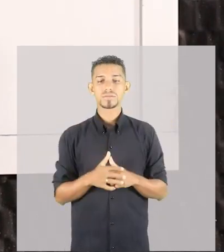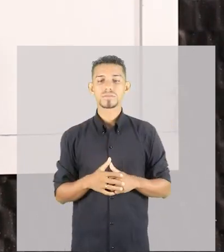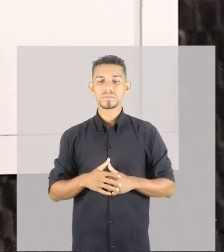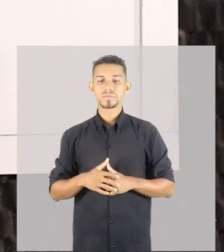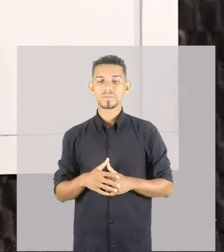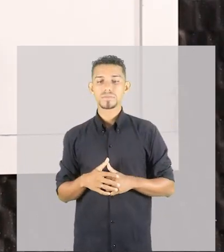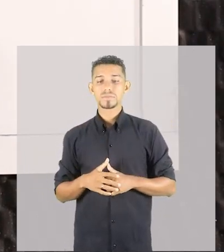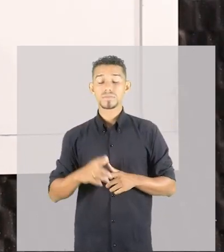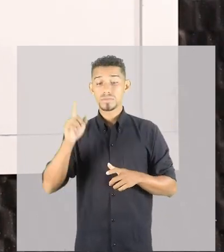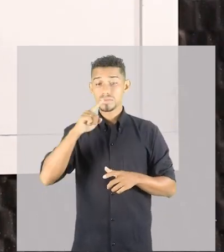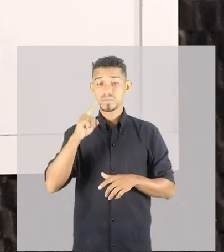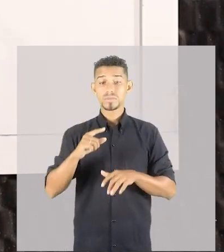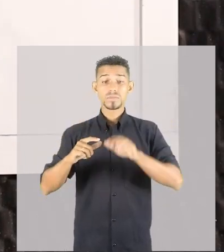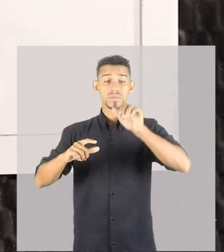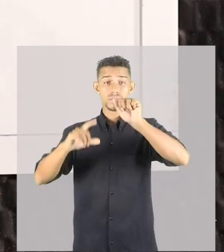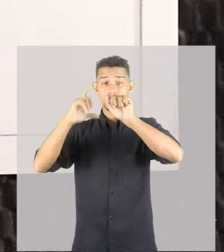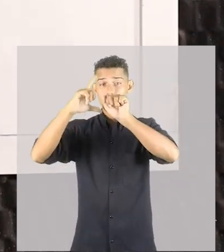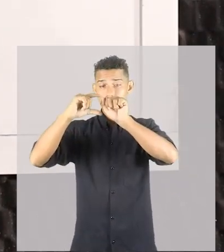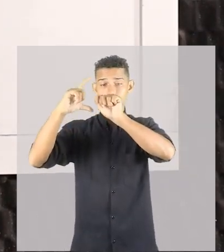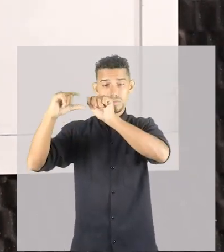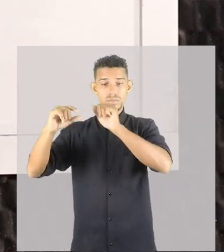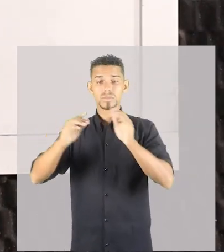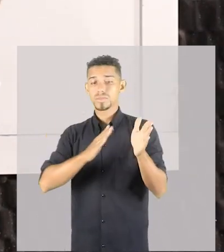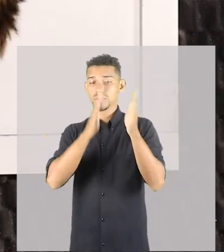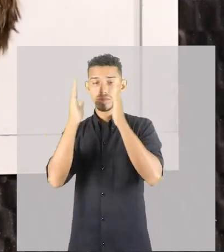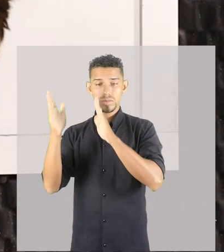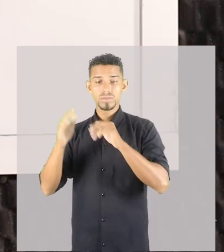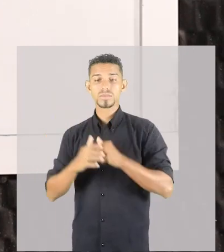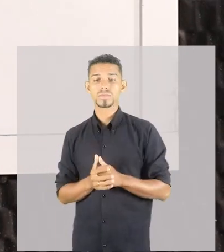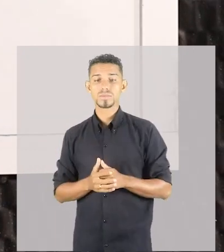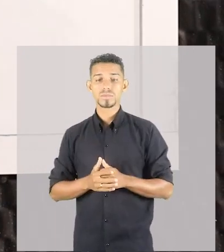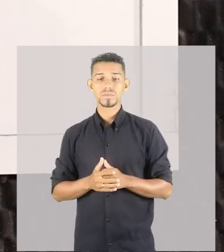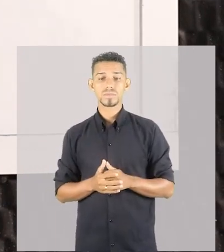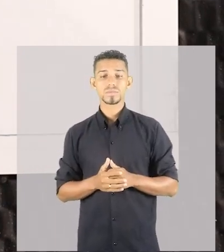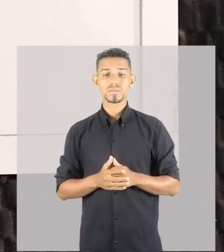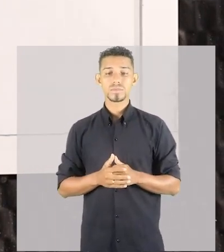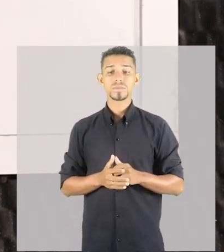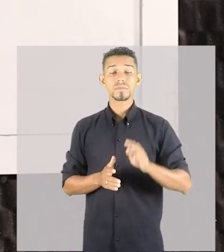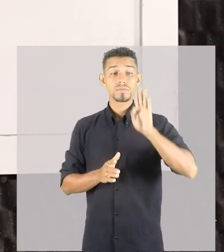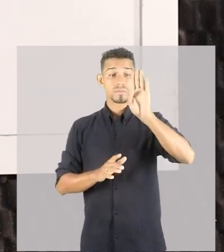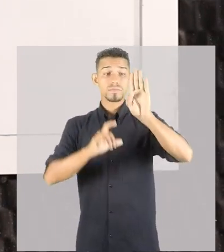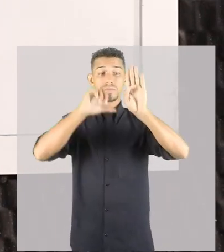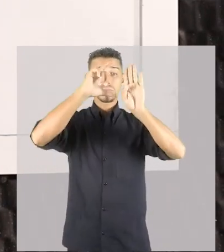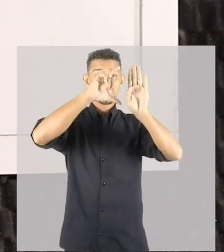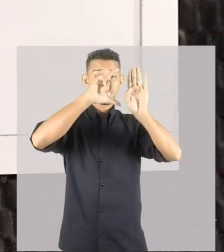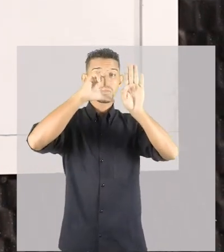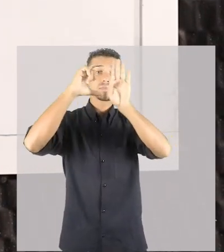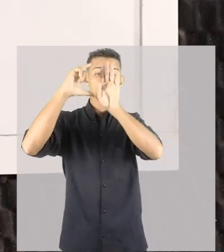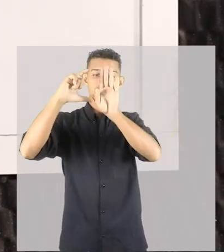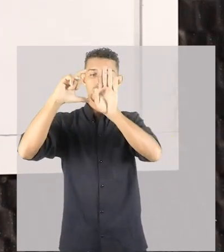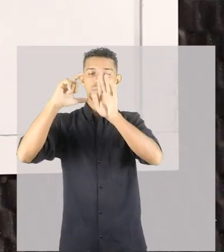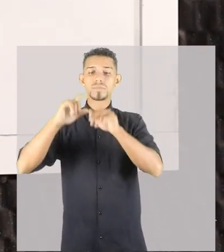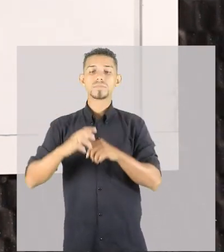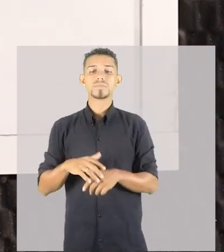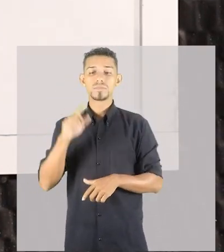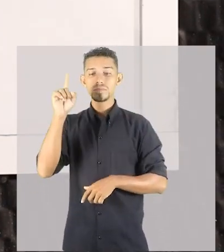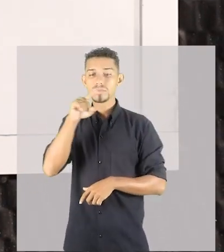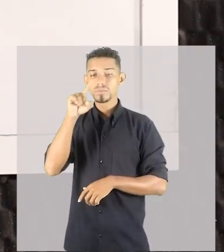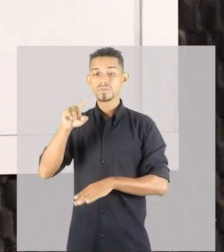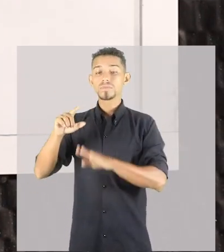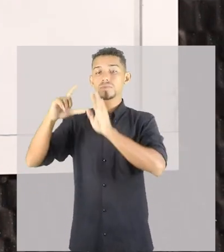Cruzando com azinho, azinho. E para o outro lado, você vai puxar quem é do gene B. Então,